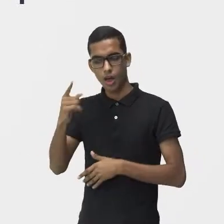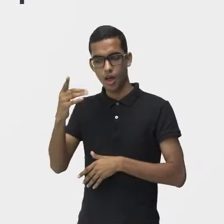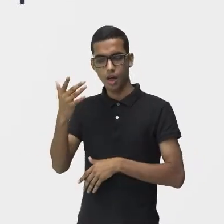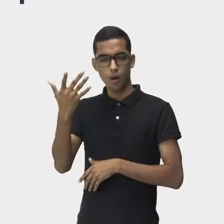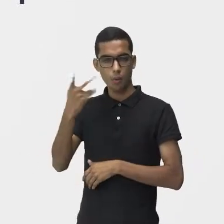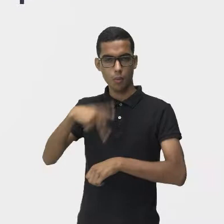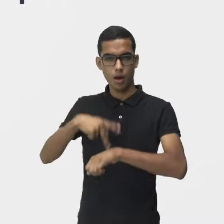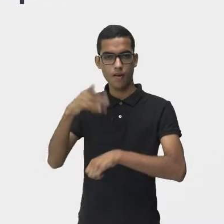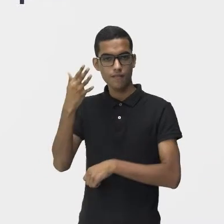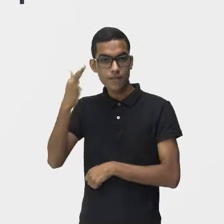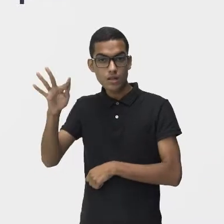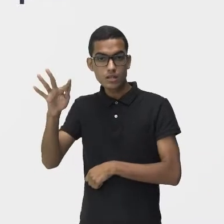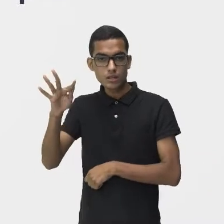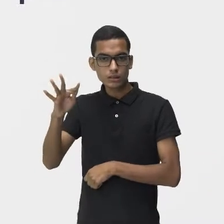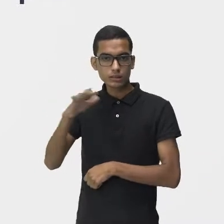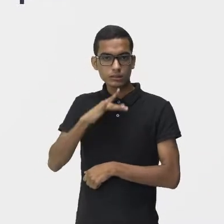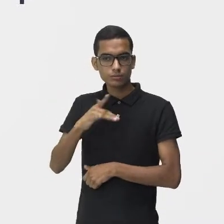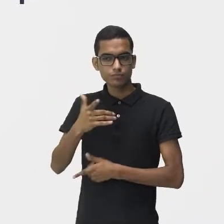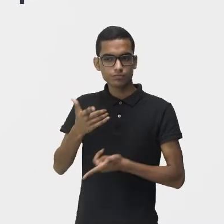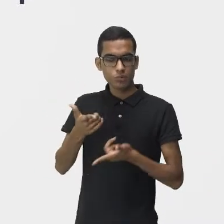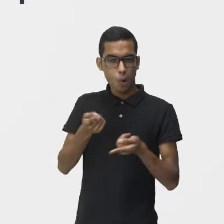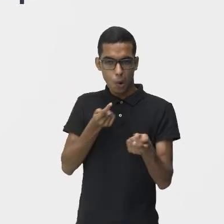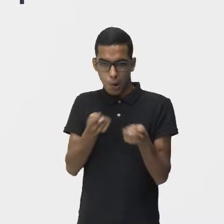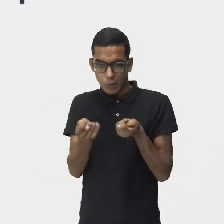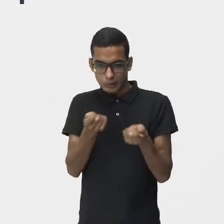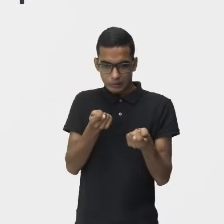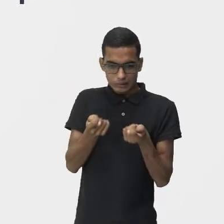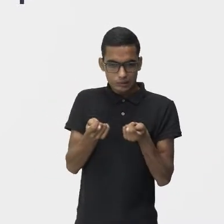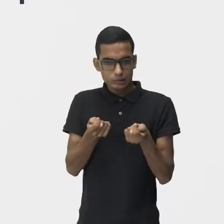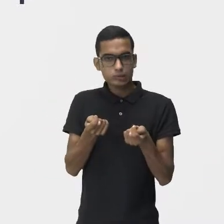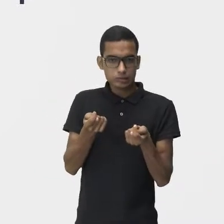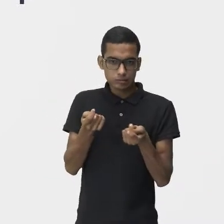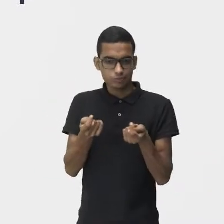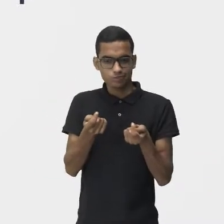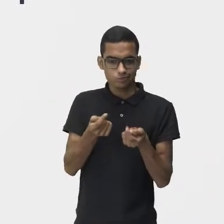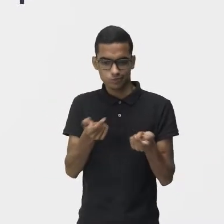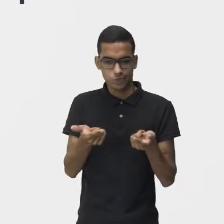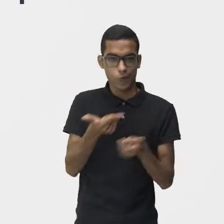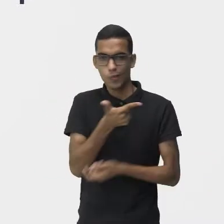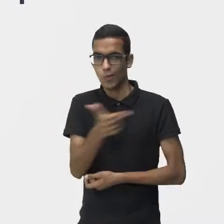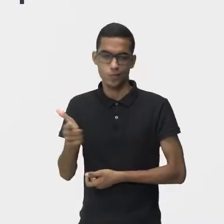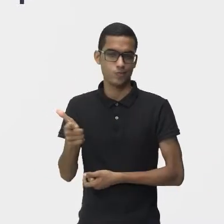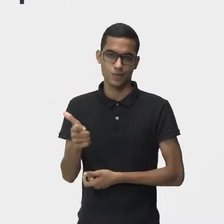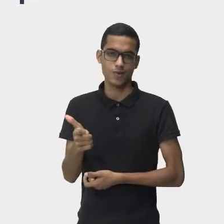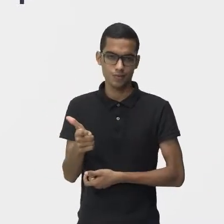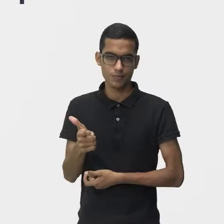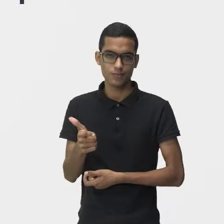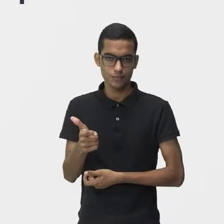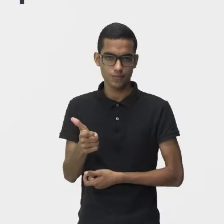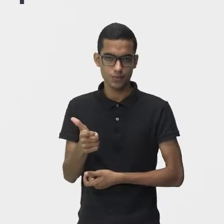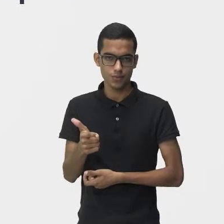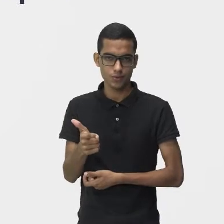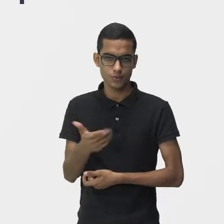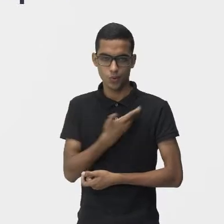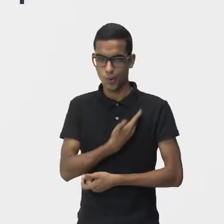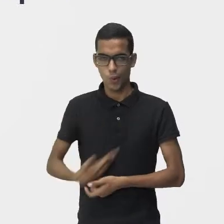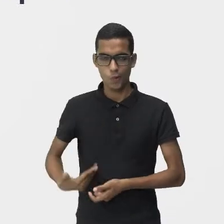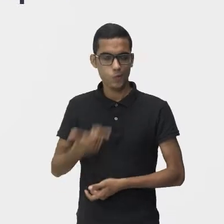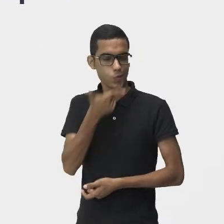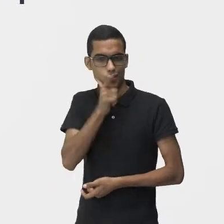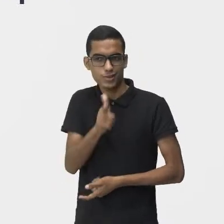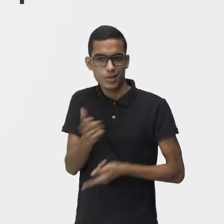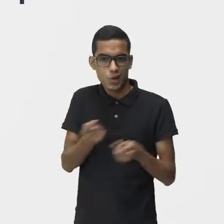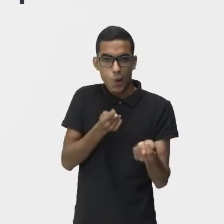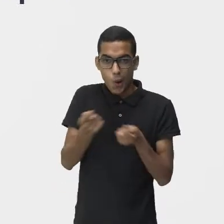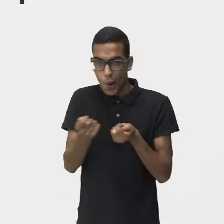cada vez mais instável. Seria mais complicado manter ali o controle dos governantes dentro